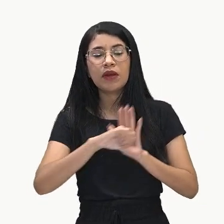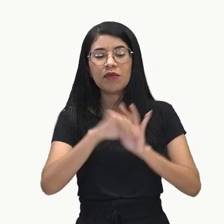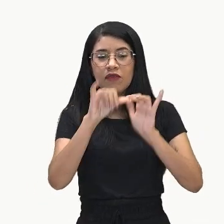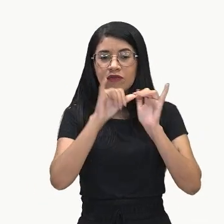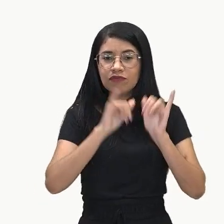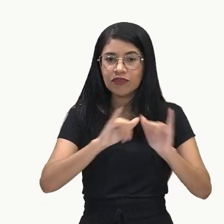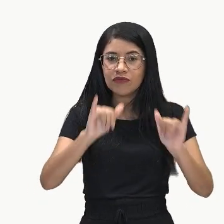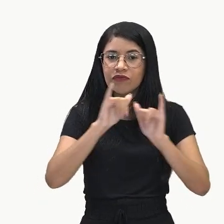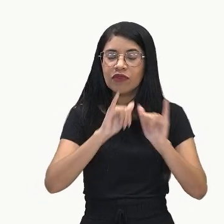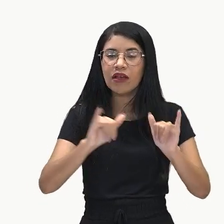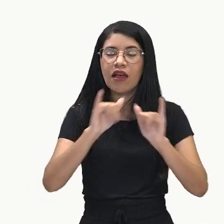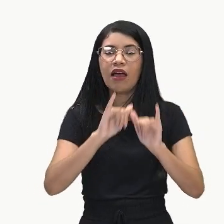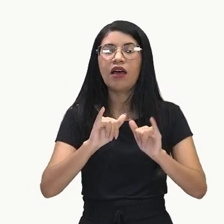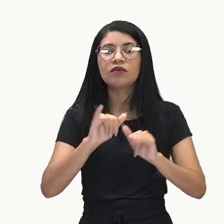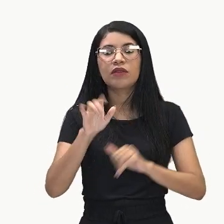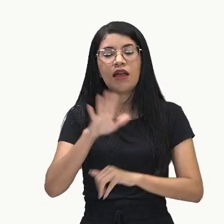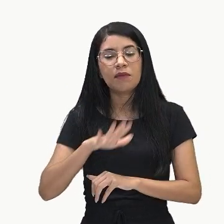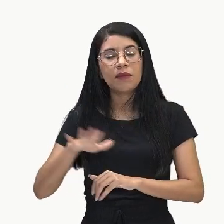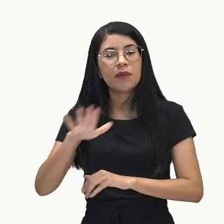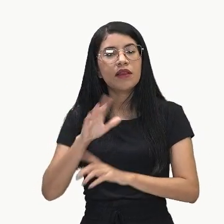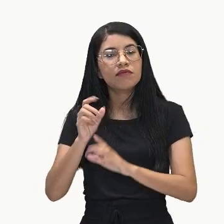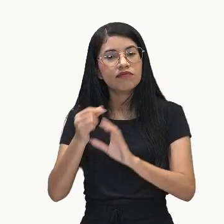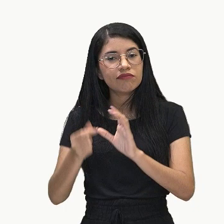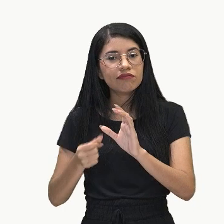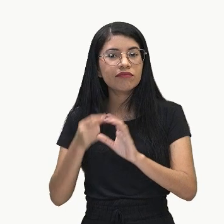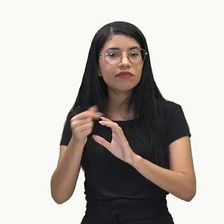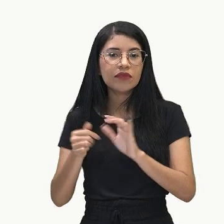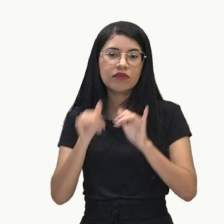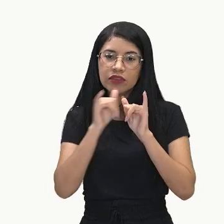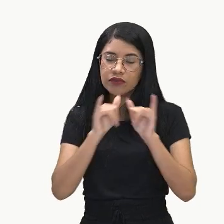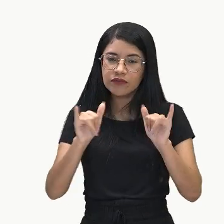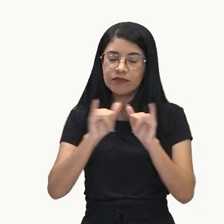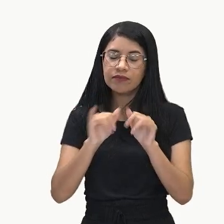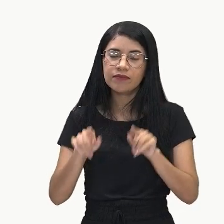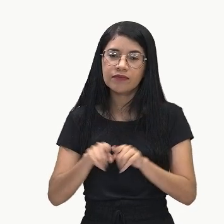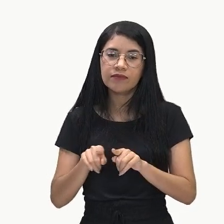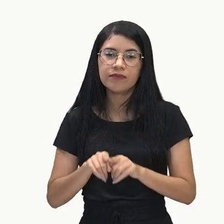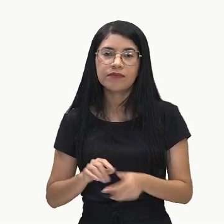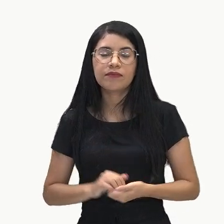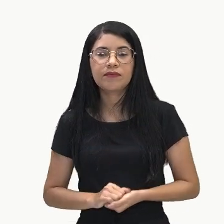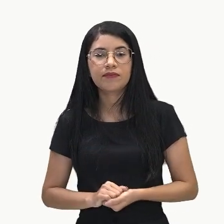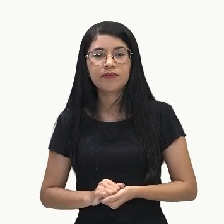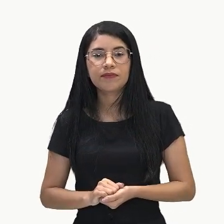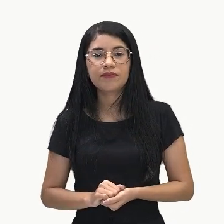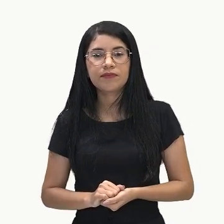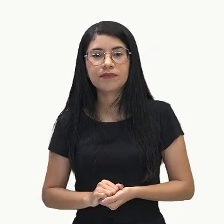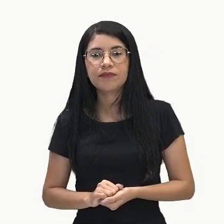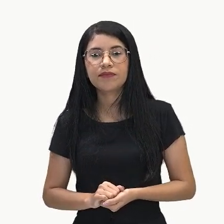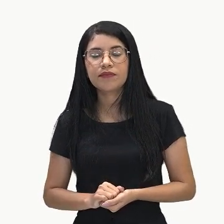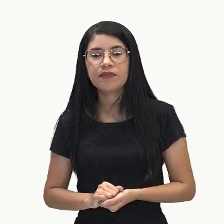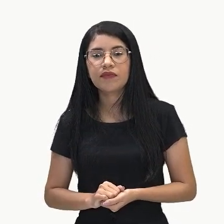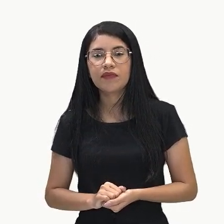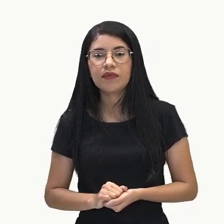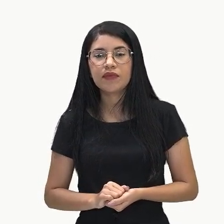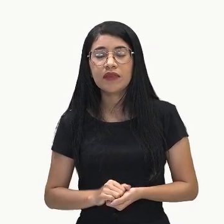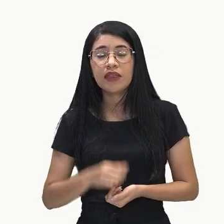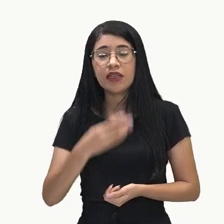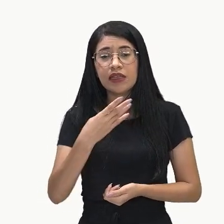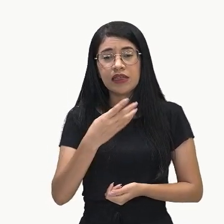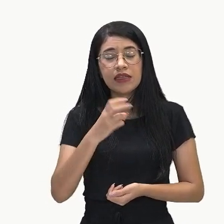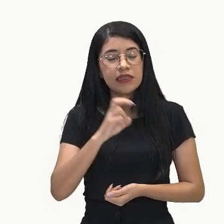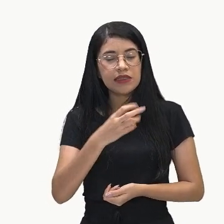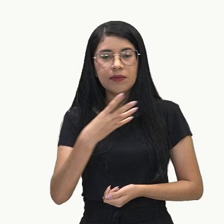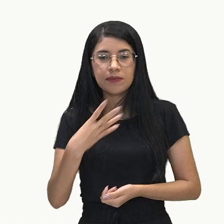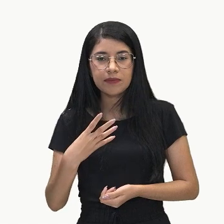divulgados pela mídia capitalista, tá bom, gente? Vamos adiante entender um pouco mais. Vamos lá. Em